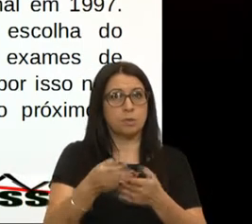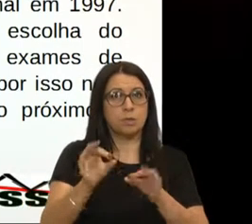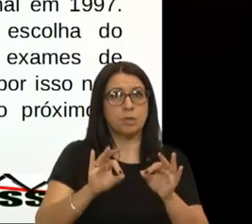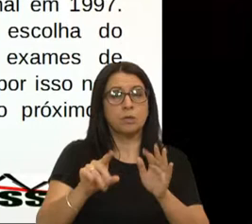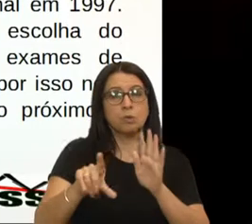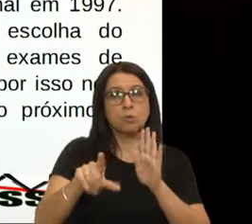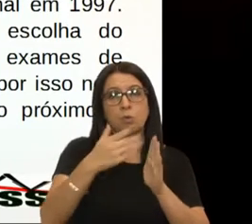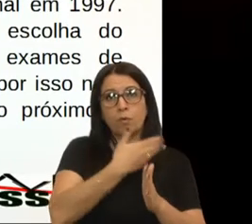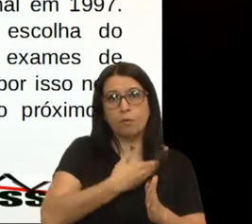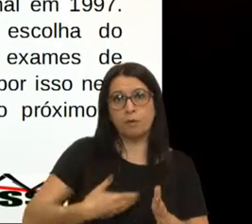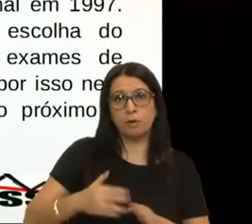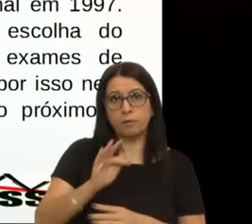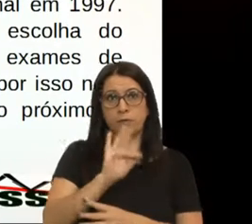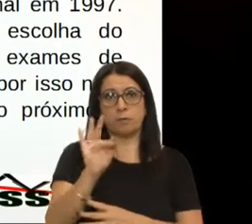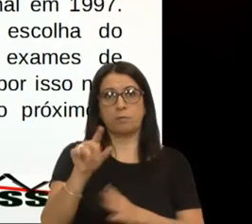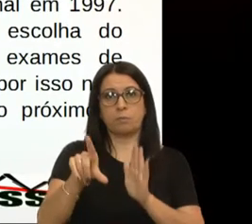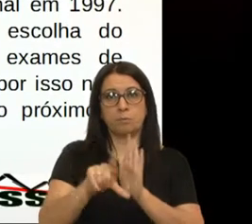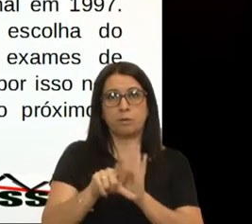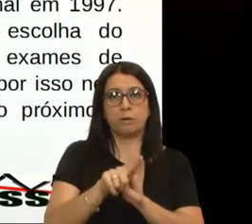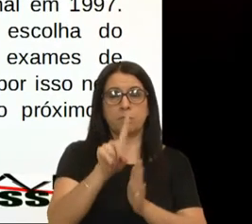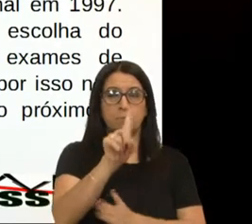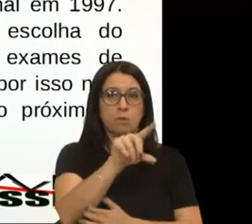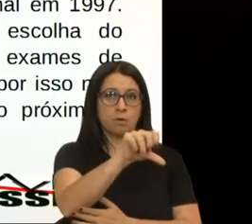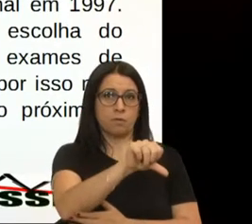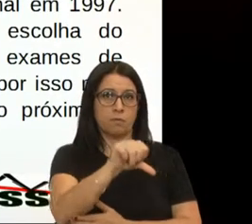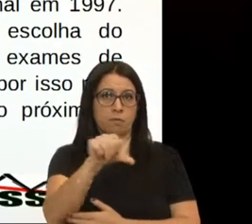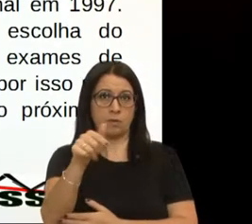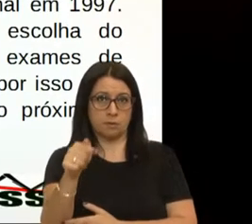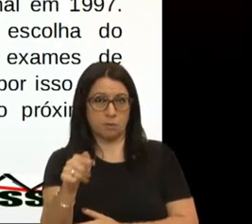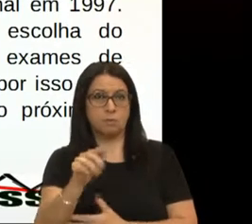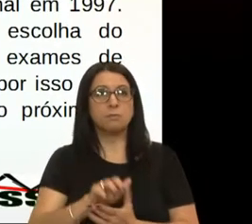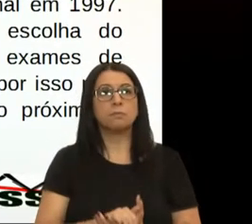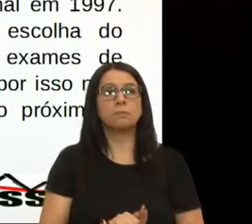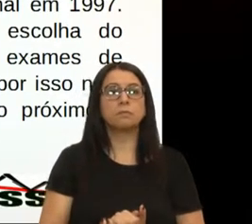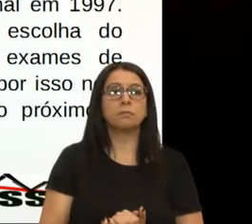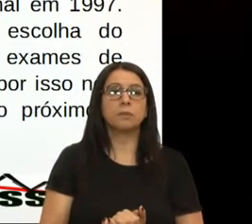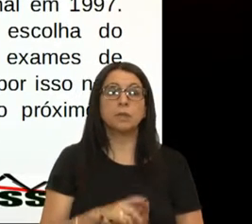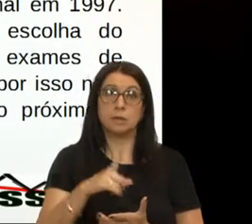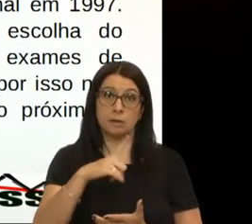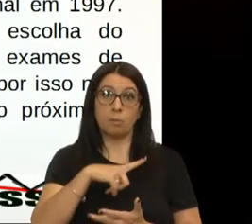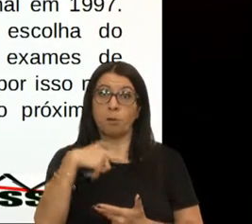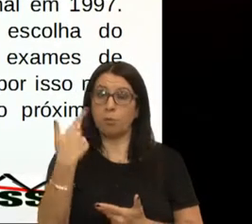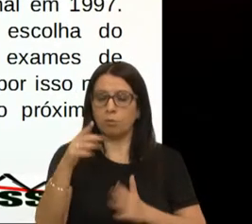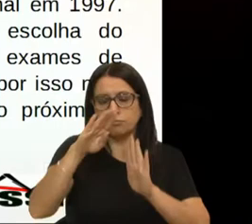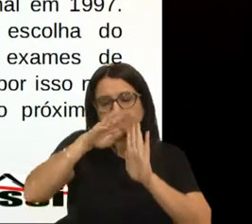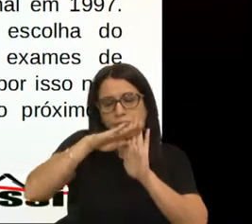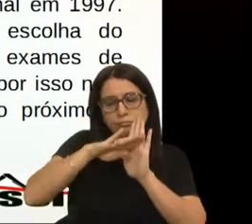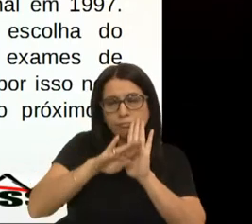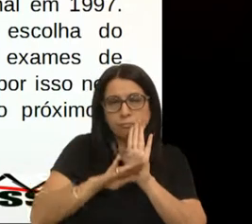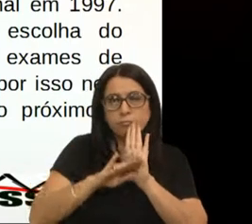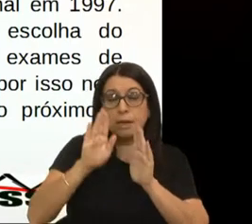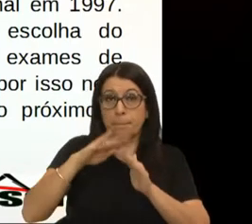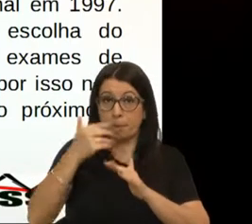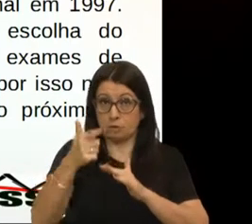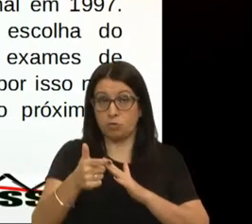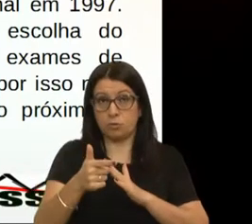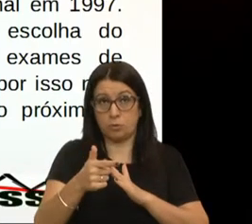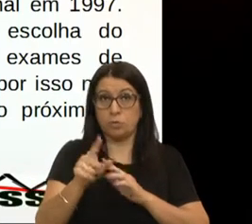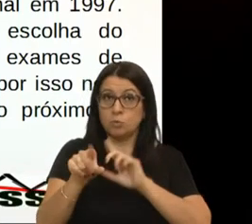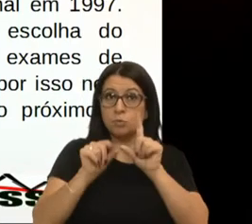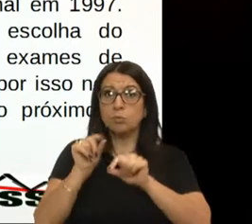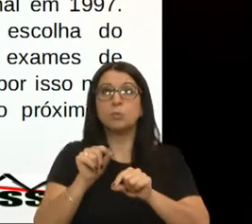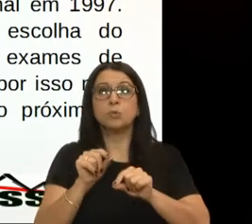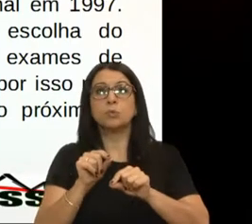governo estadual criado por Lei Nacional de 1997. Existe uma ordem, além da ordem da lista, a escolha